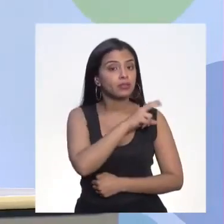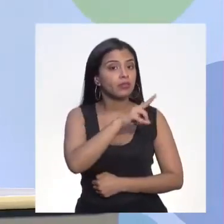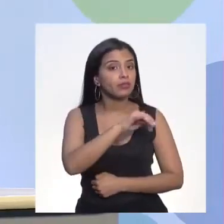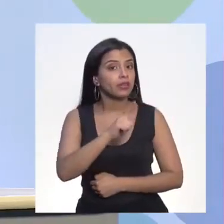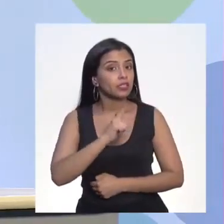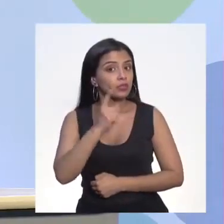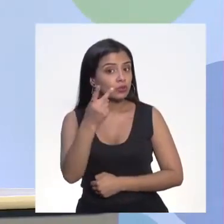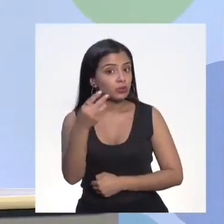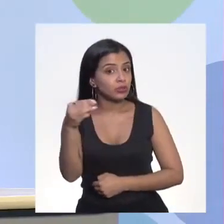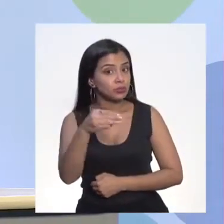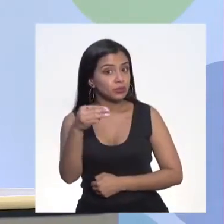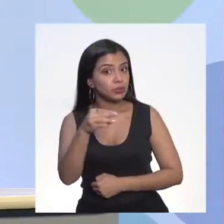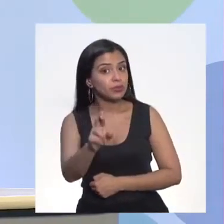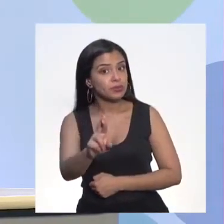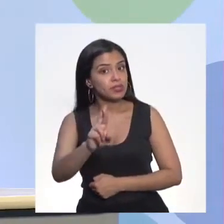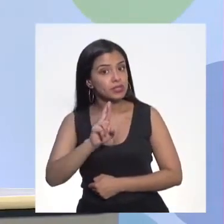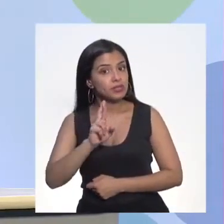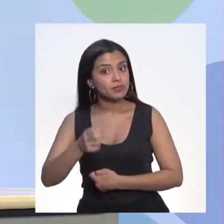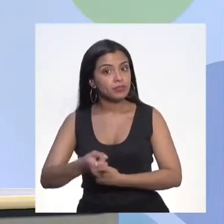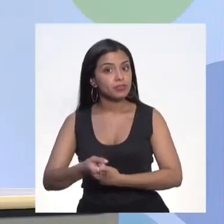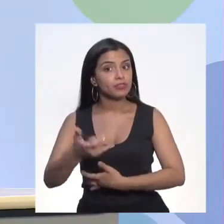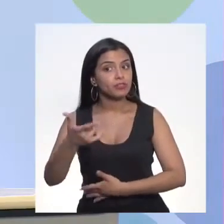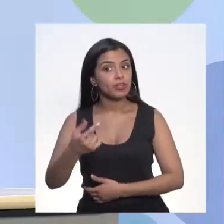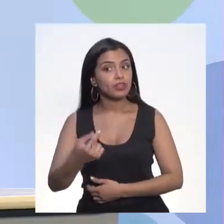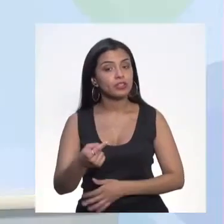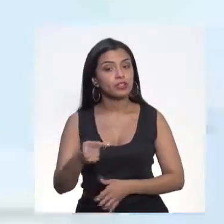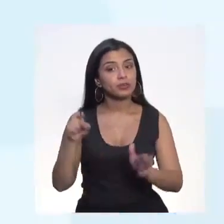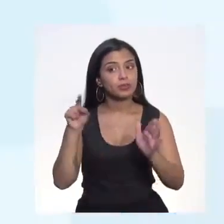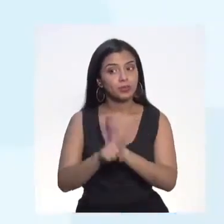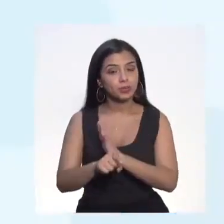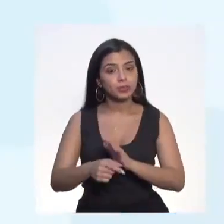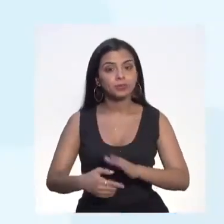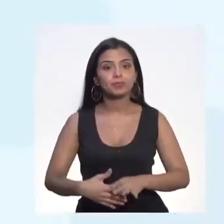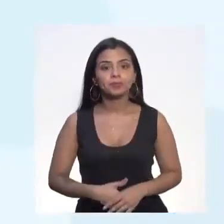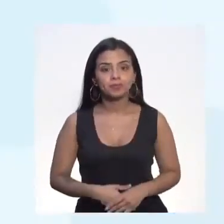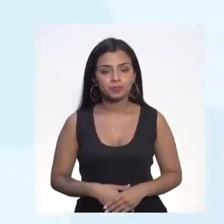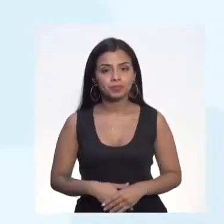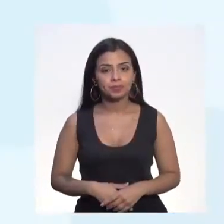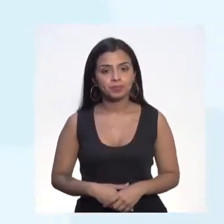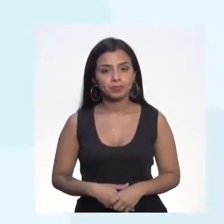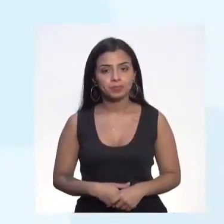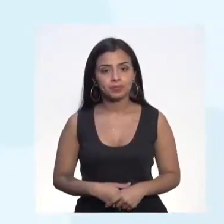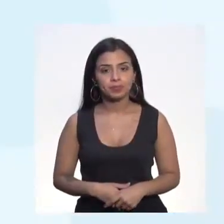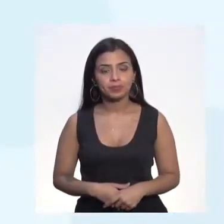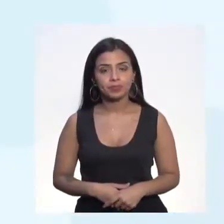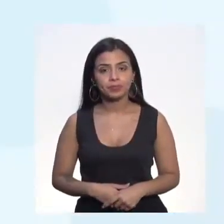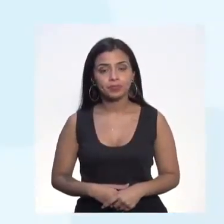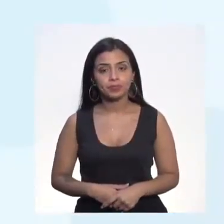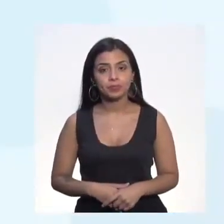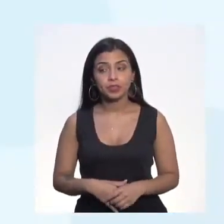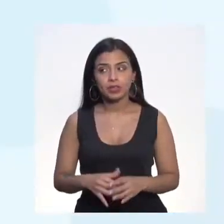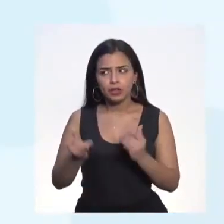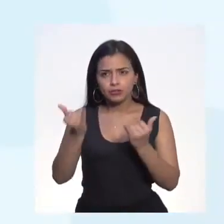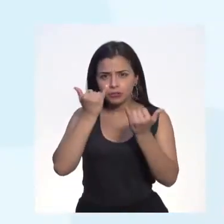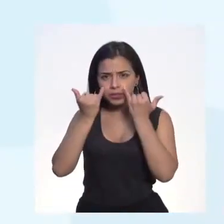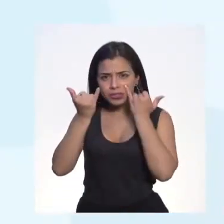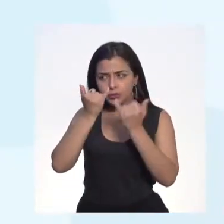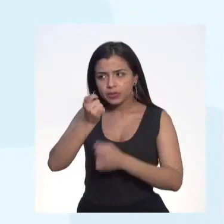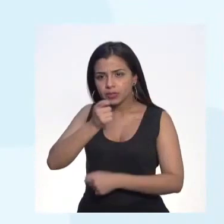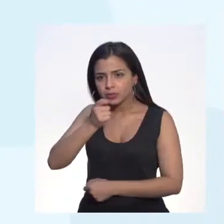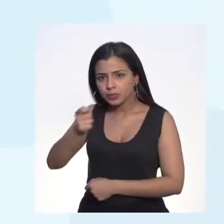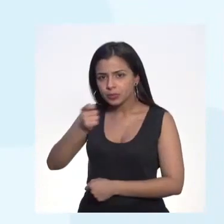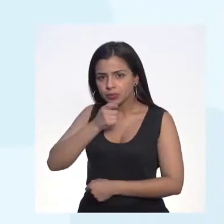para responder no nosso chat a seguinte questão. Você acredita que a informação da reportagem